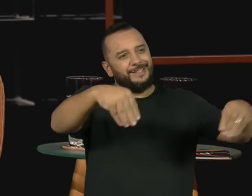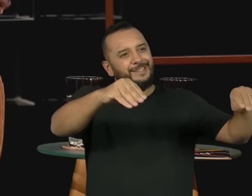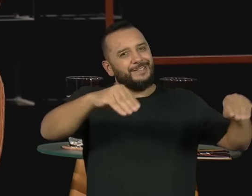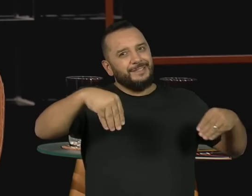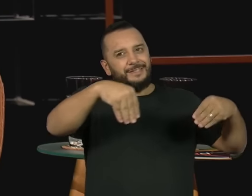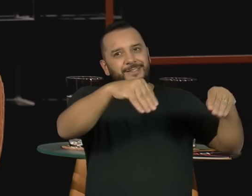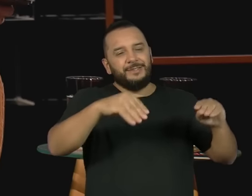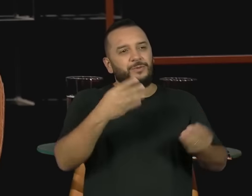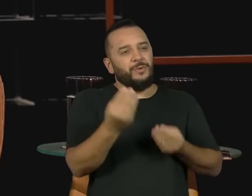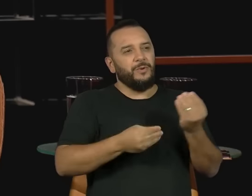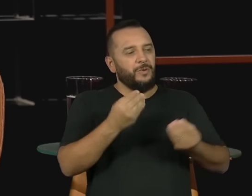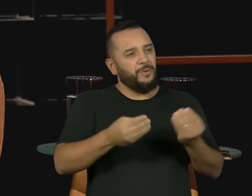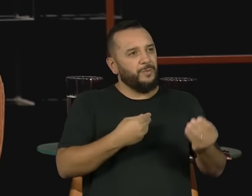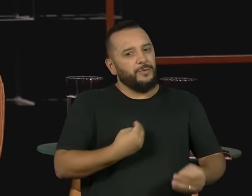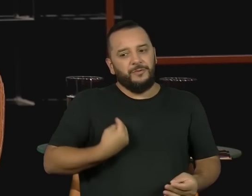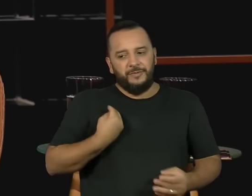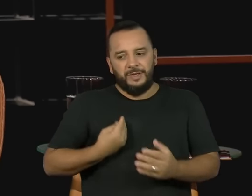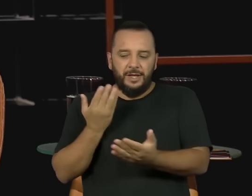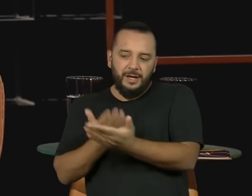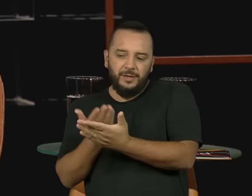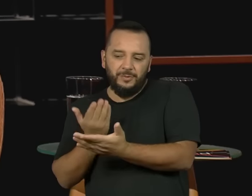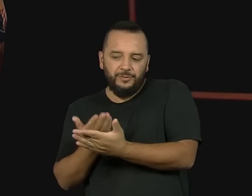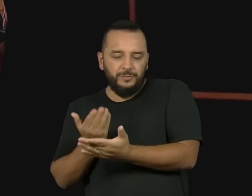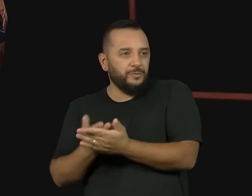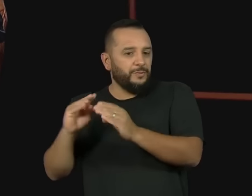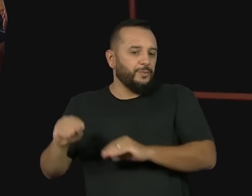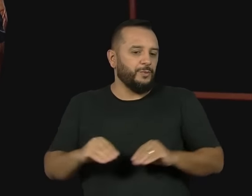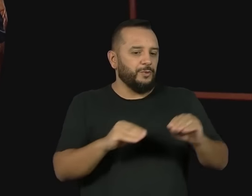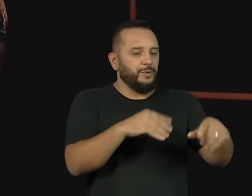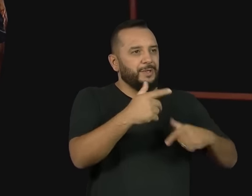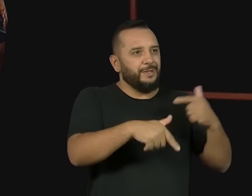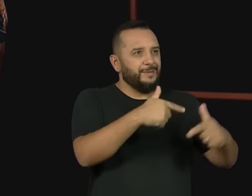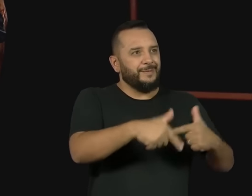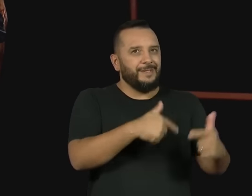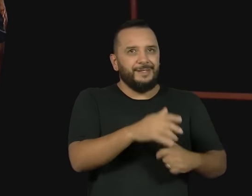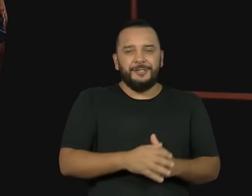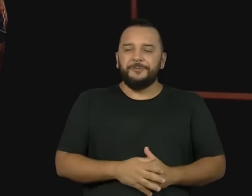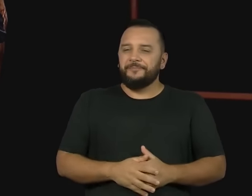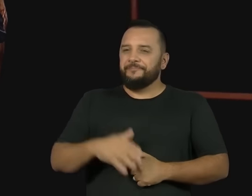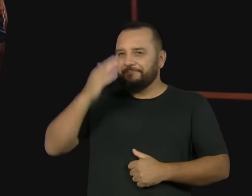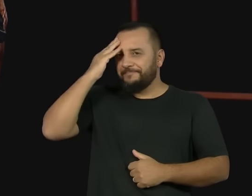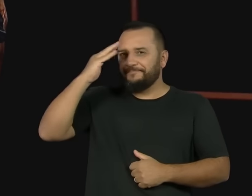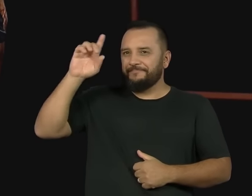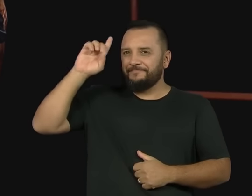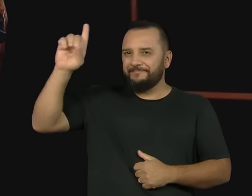da vida de estudante para a vida de trabalhadora? Eu dei graças a Deus, né?